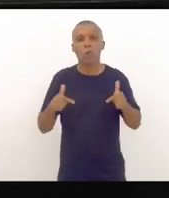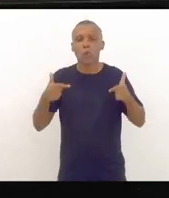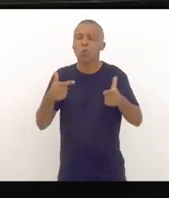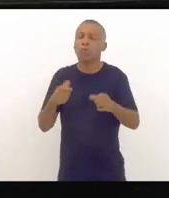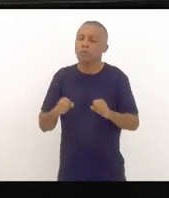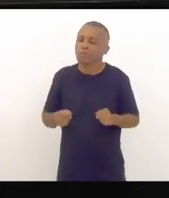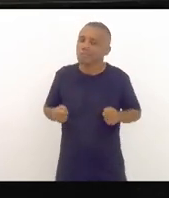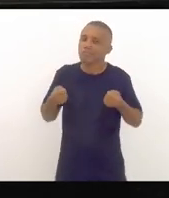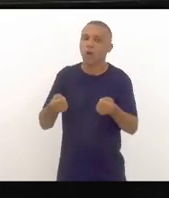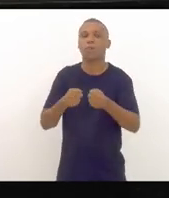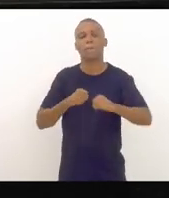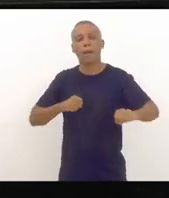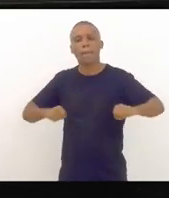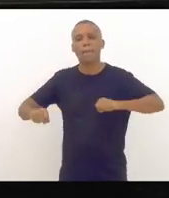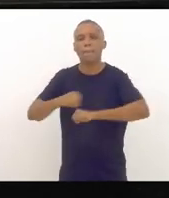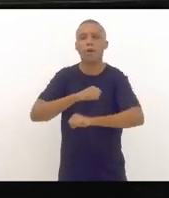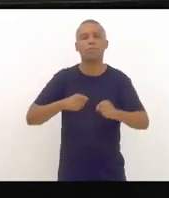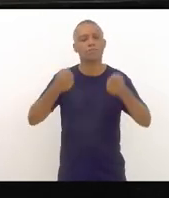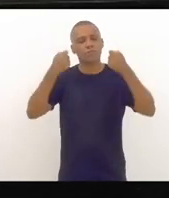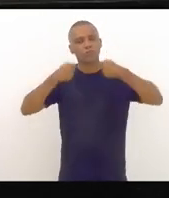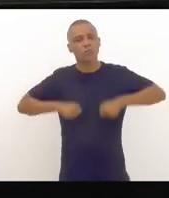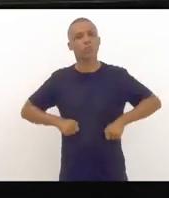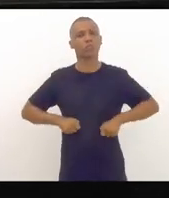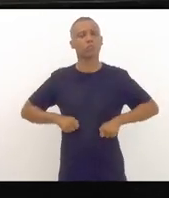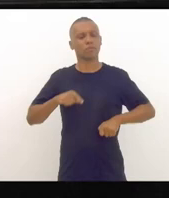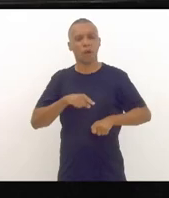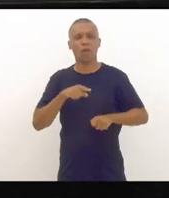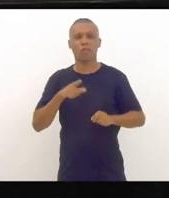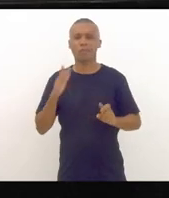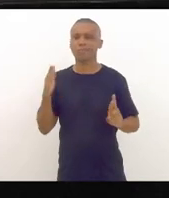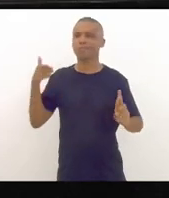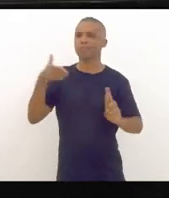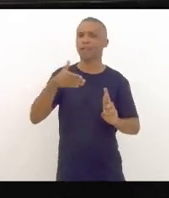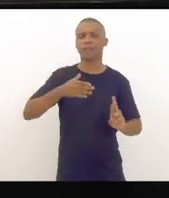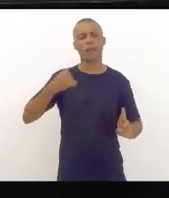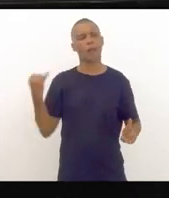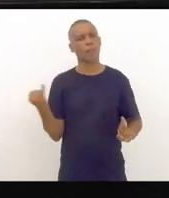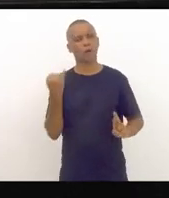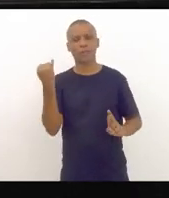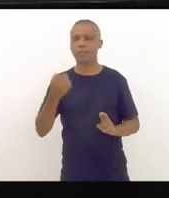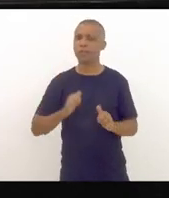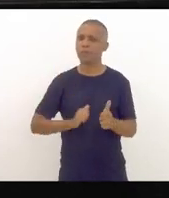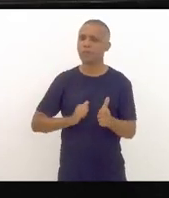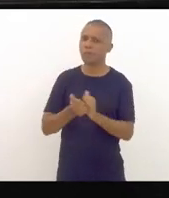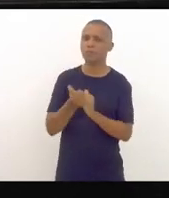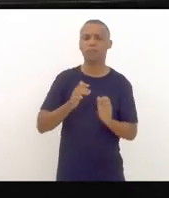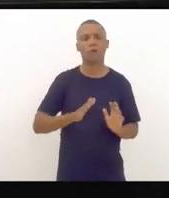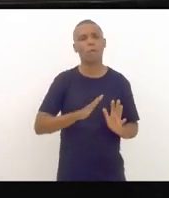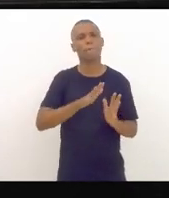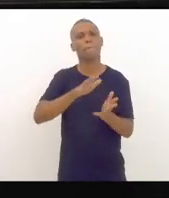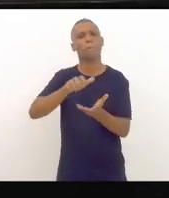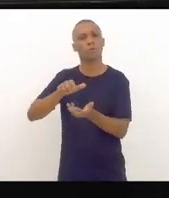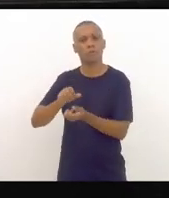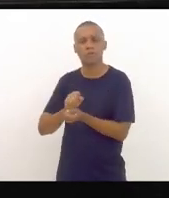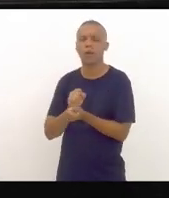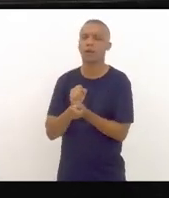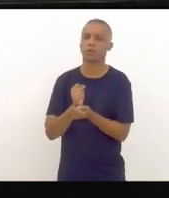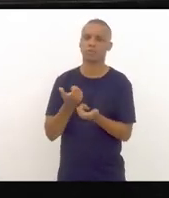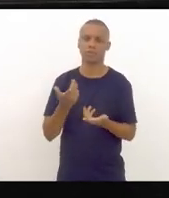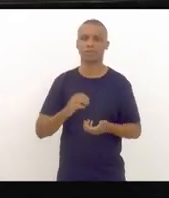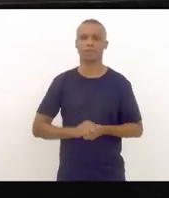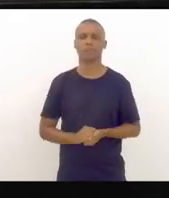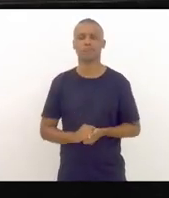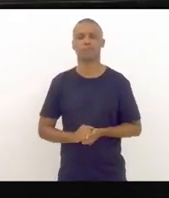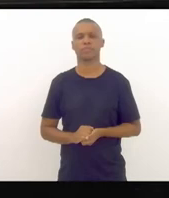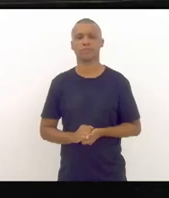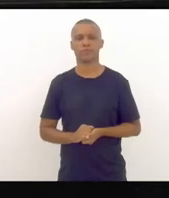dar vestindo uma camisa de tanta importância e relevância no futebol mundial, que não é nada menos, nada mais do